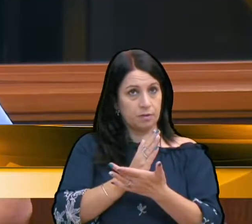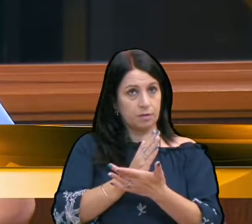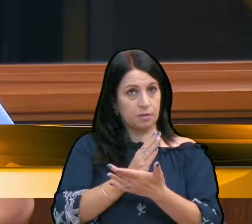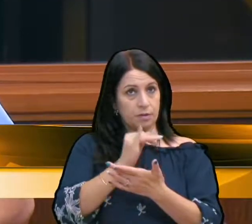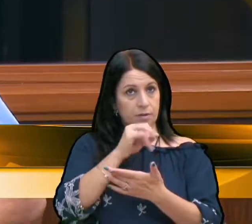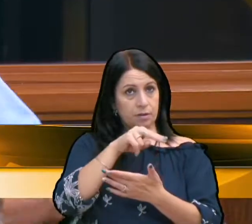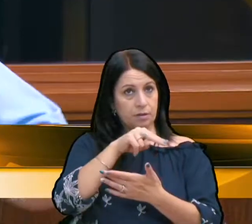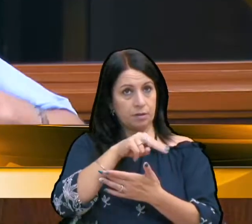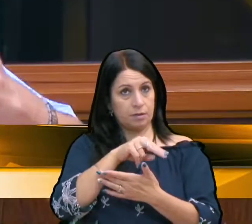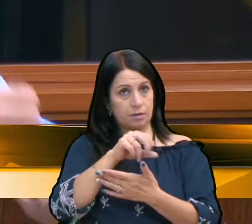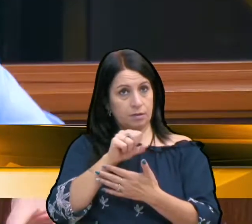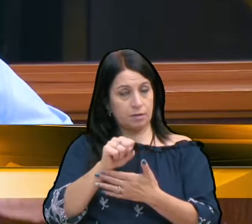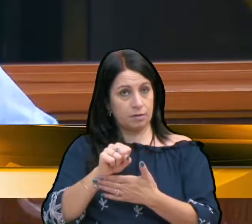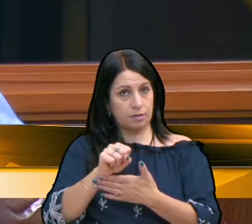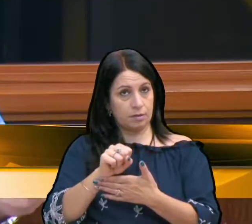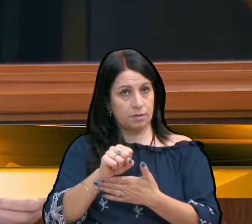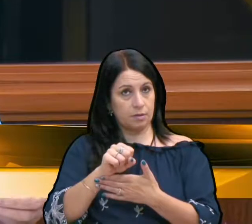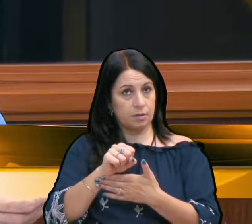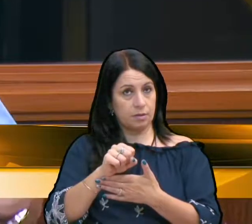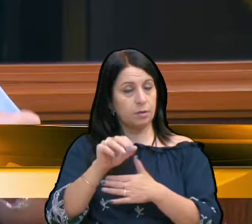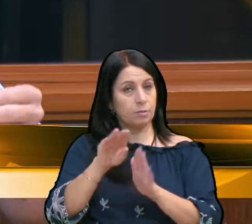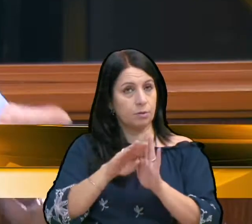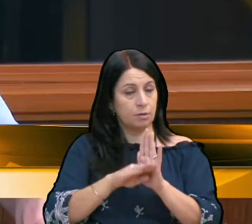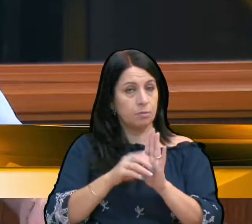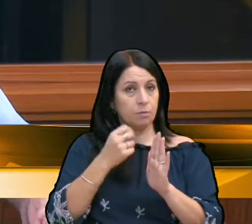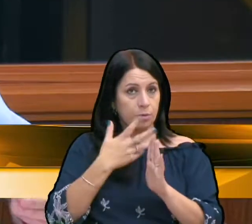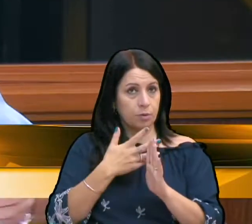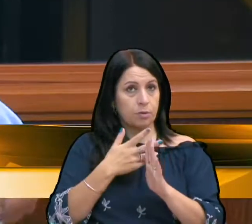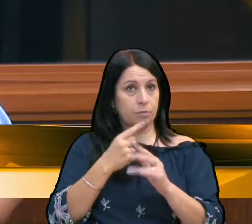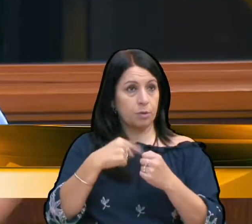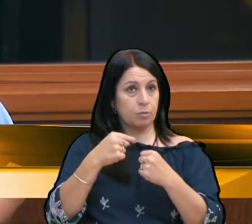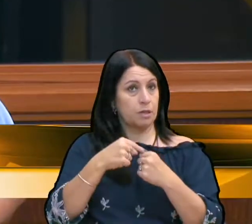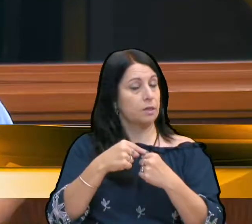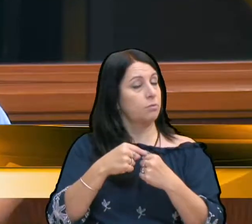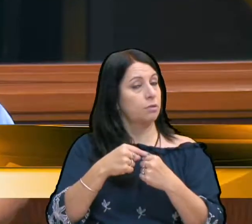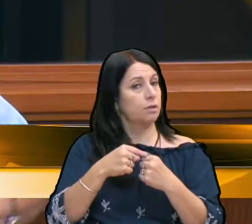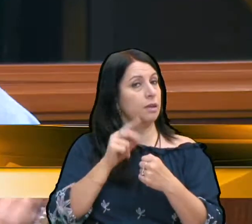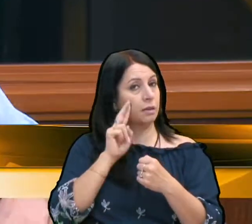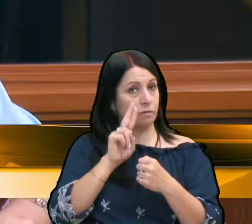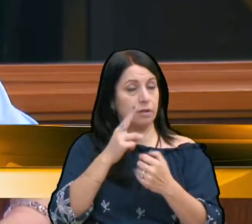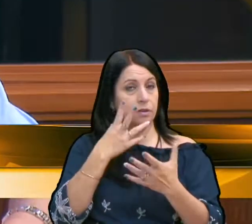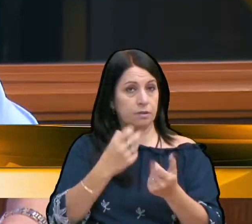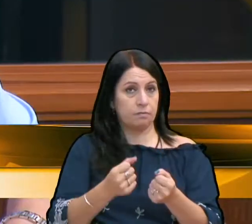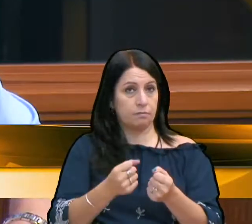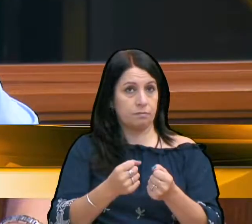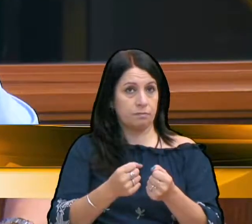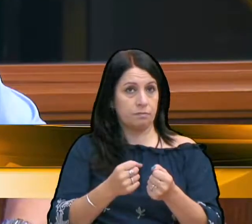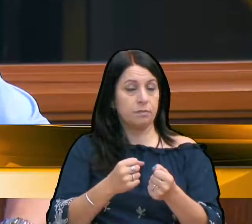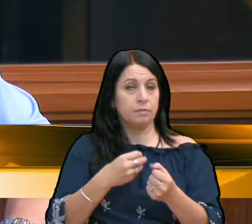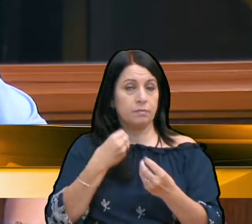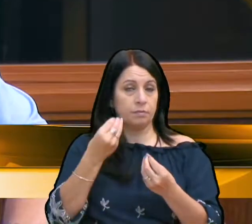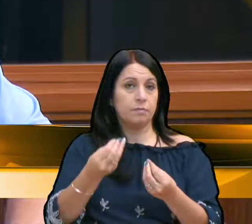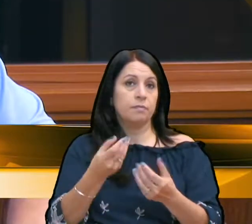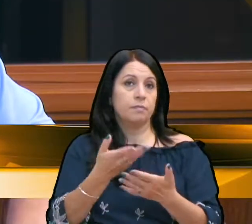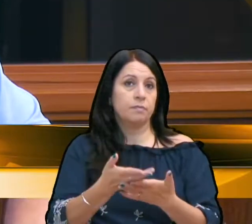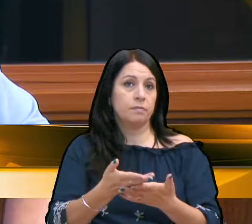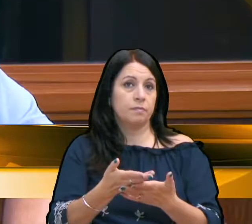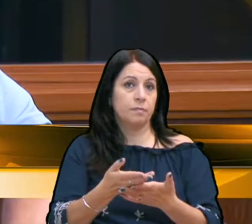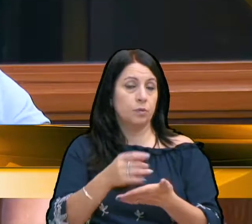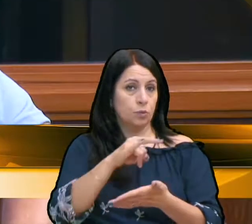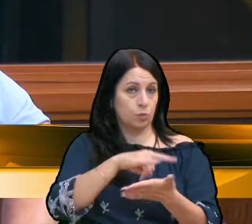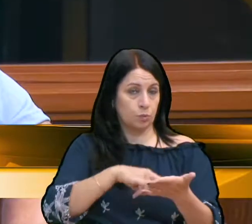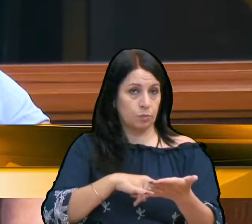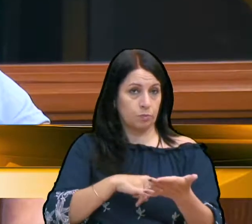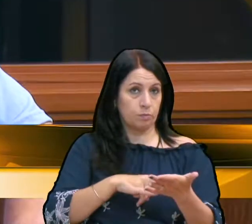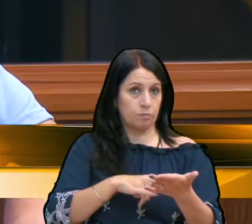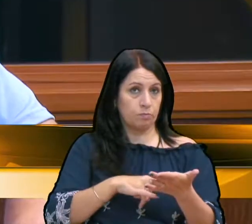ISS. Então, ter o programa é bom, mas o município também tem que arcar com a sua parte. Então, depois eu vou passar em suas mãos esse documento,